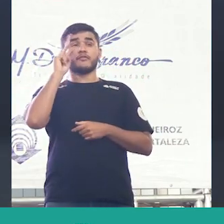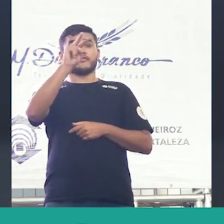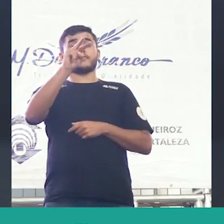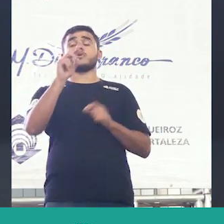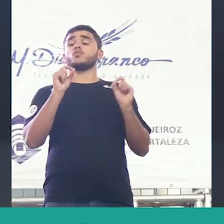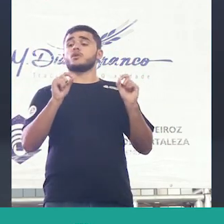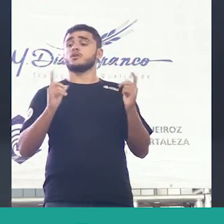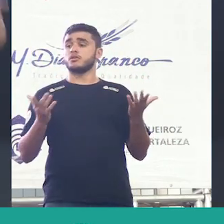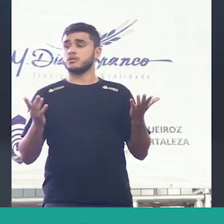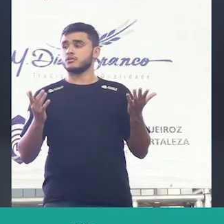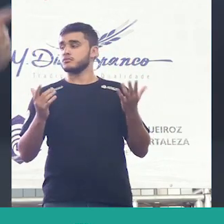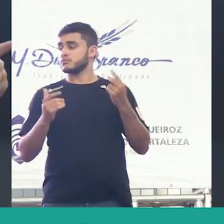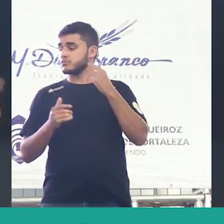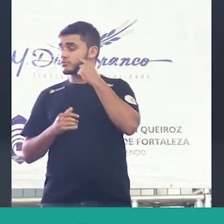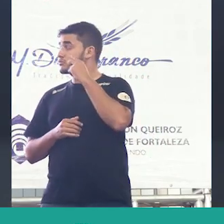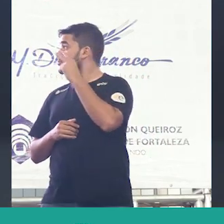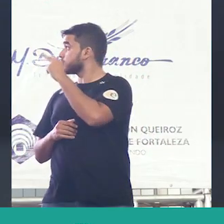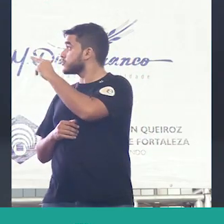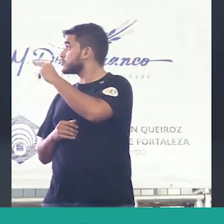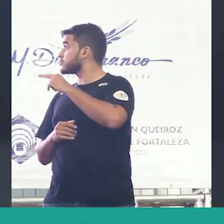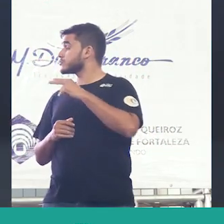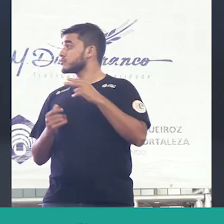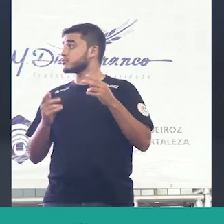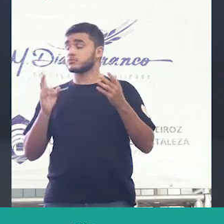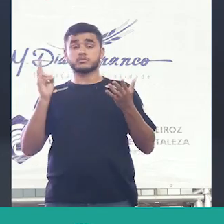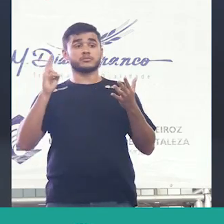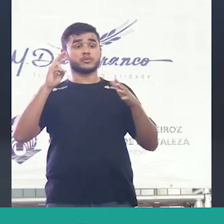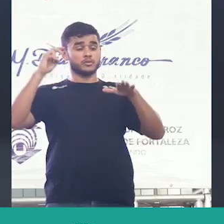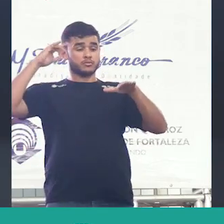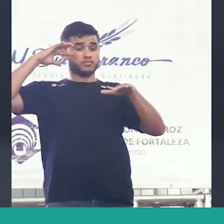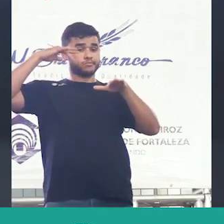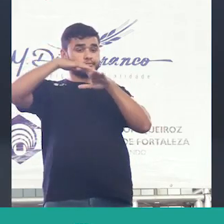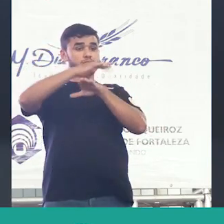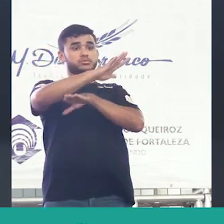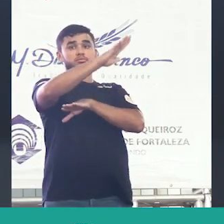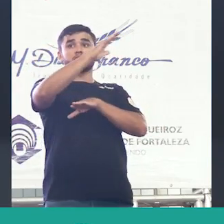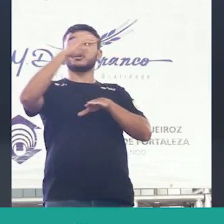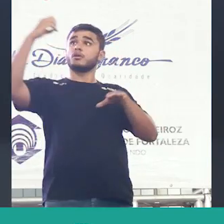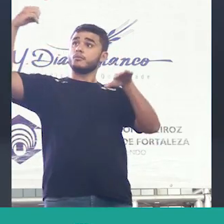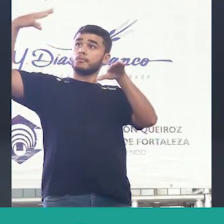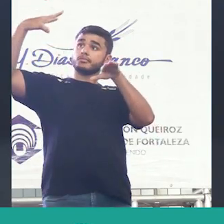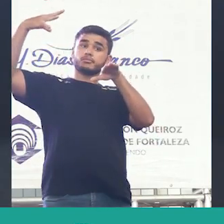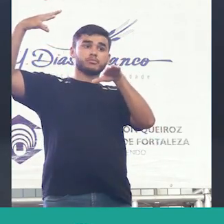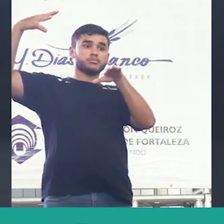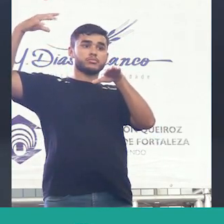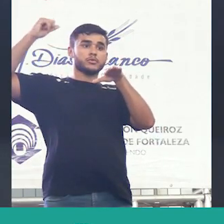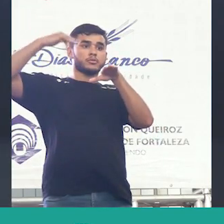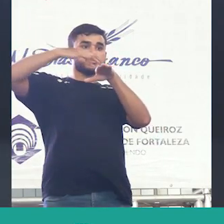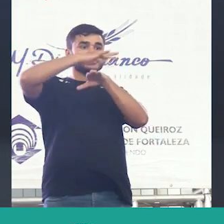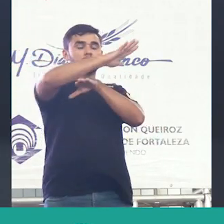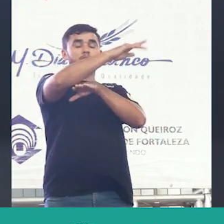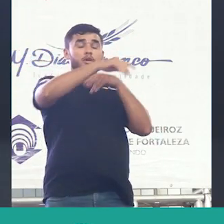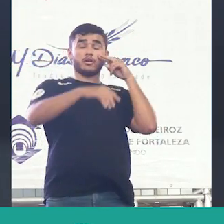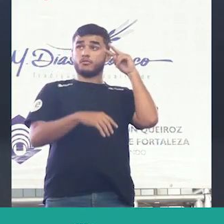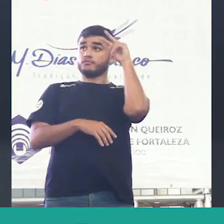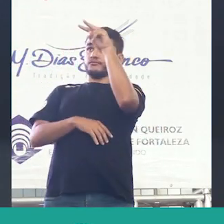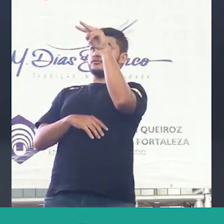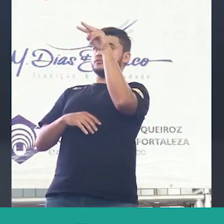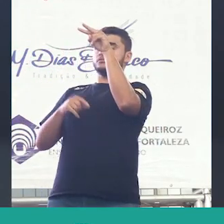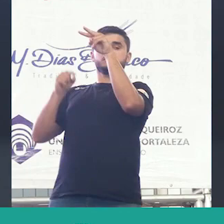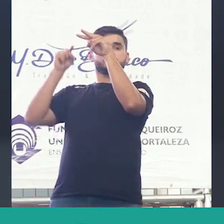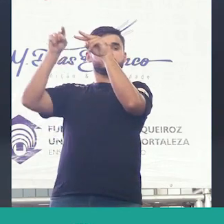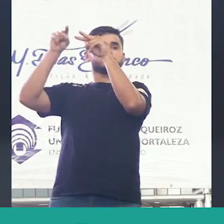vocês vão ver? Olhem para a tela. A imagem da lanterna. Vocês estão me entendendo ou não? Vocês entenderam o que eu